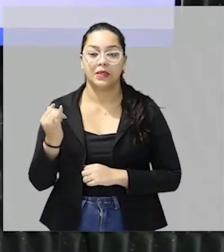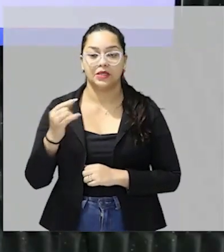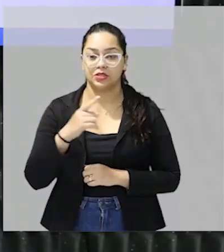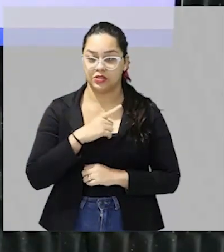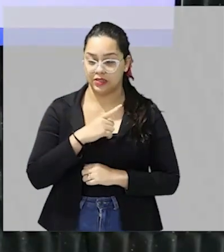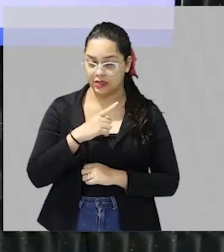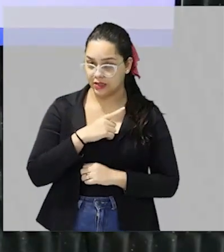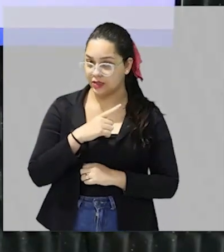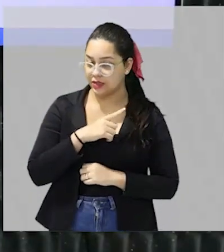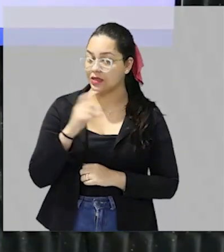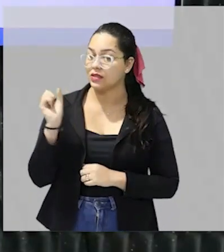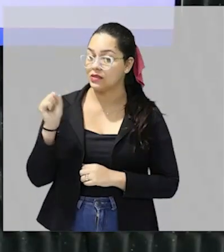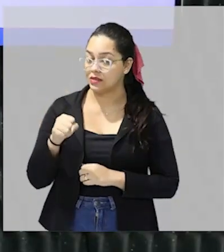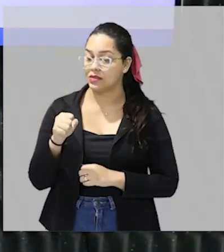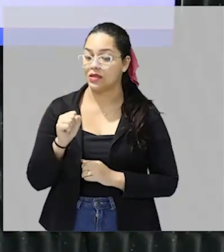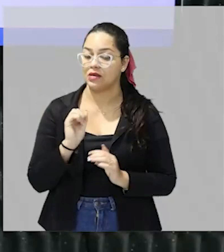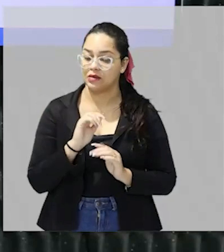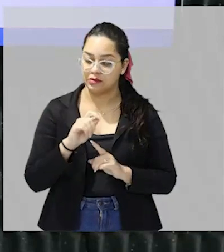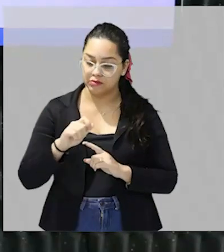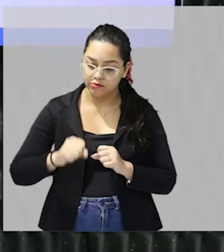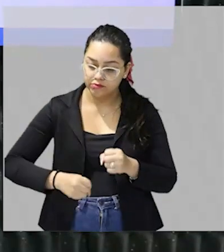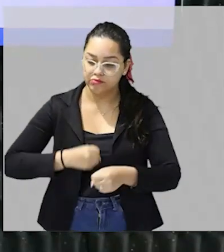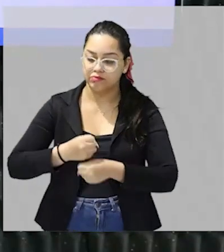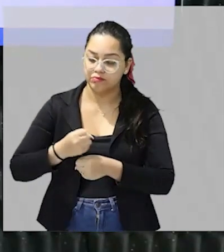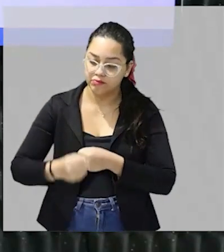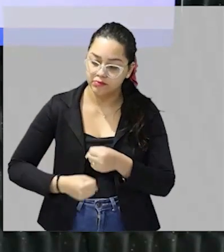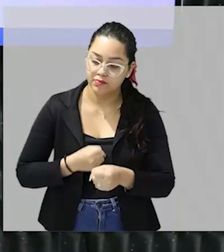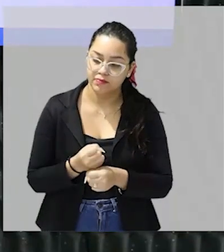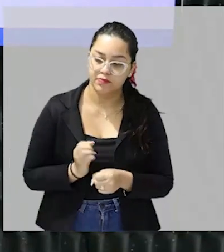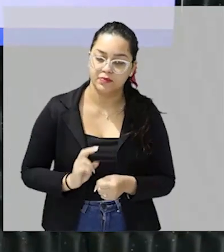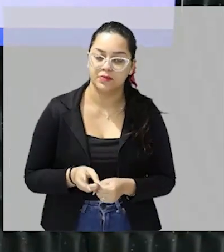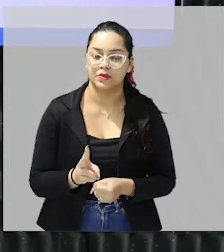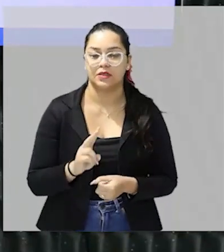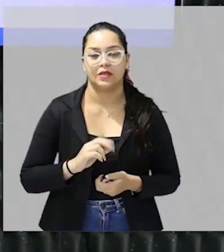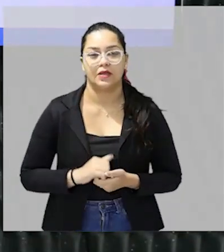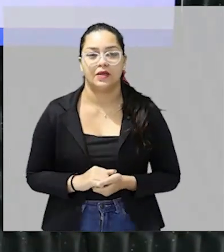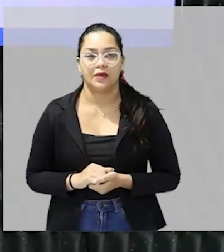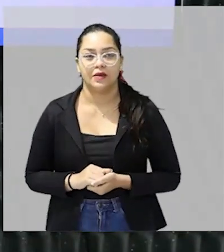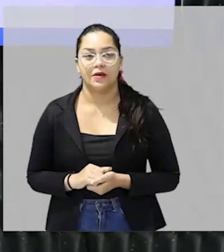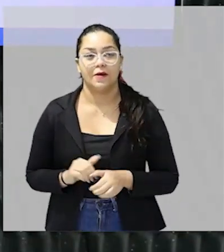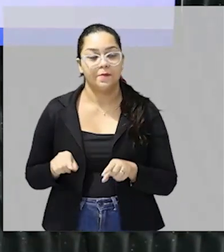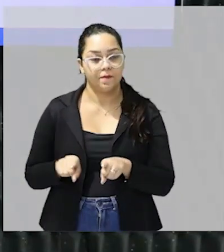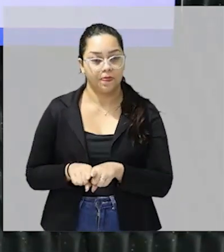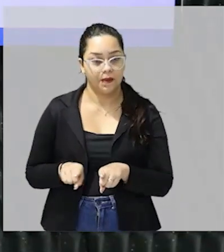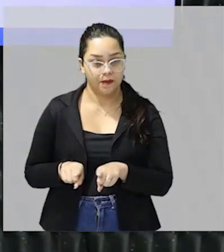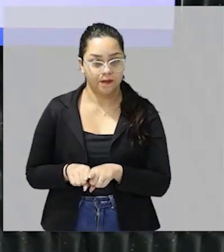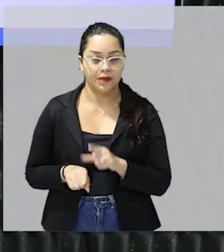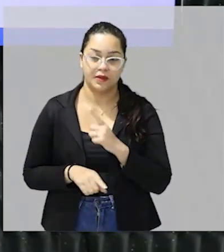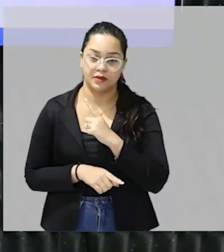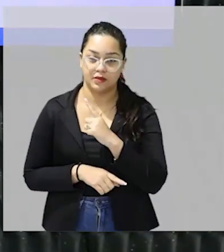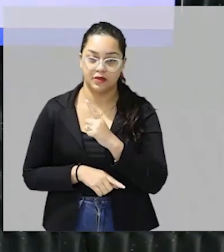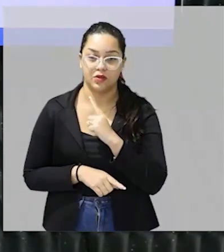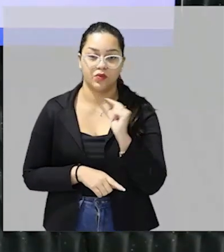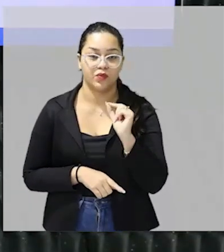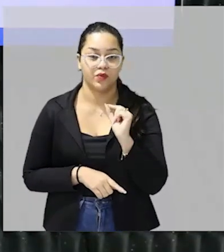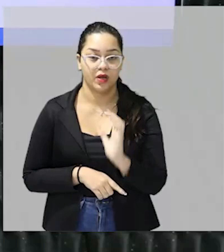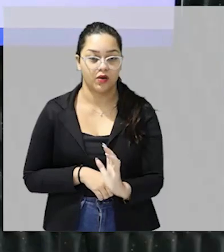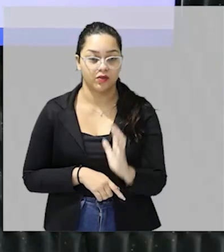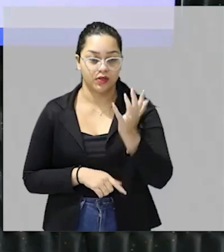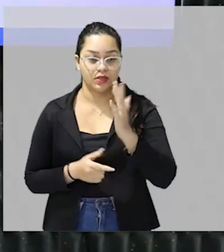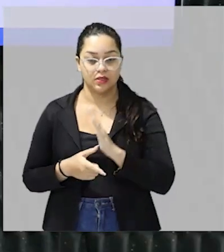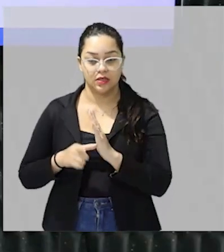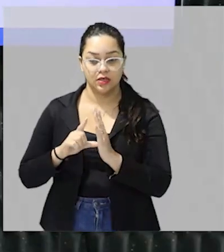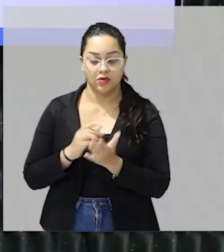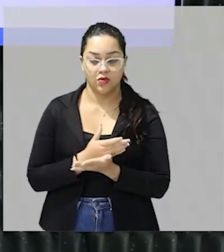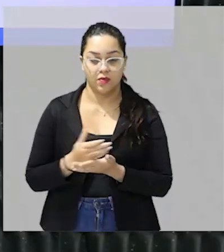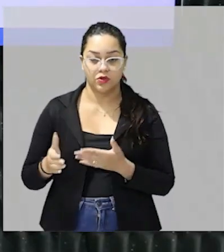as avaliações periódicas do praticante, do esporte. Essas avaliações são realizadas antes do